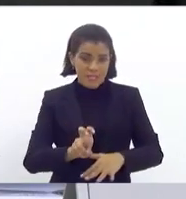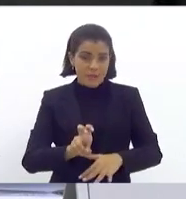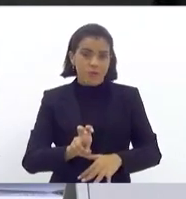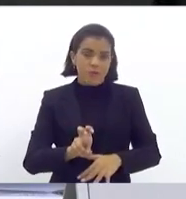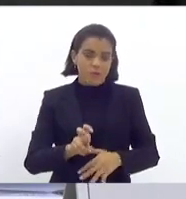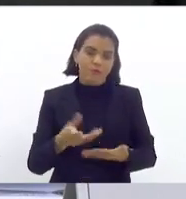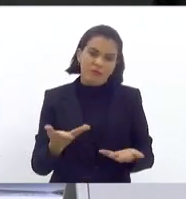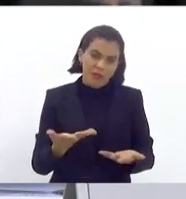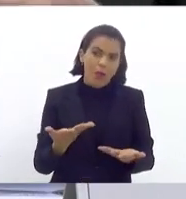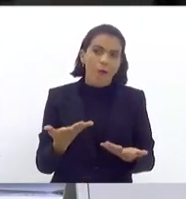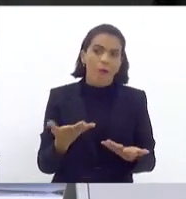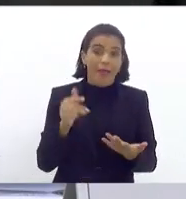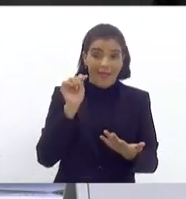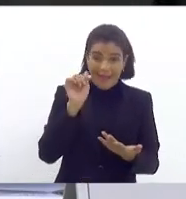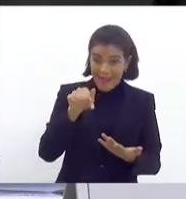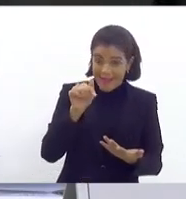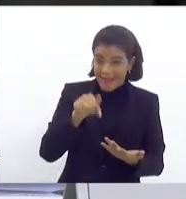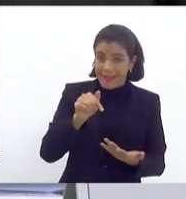caberia assim, enfrentar